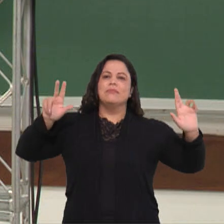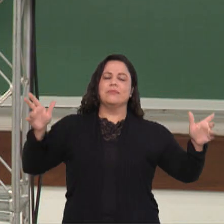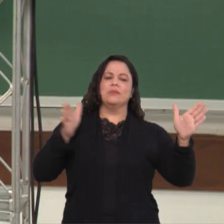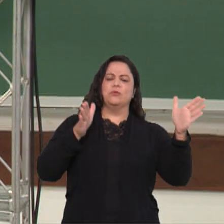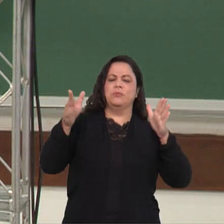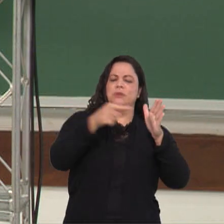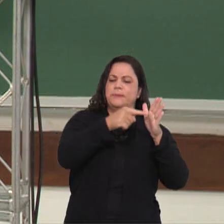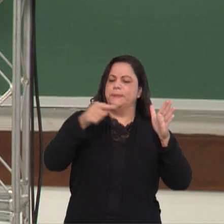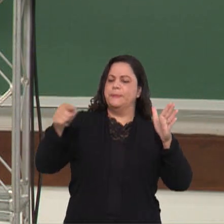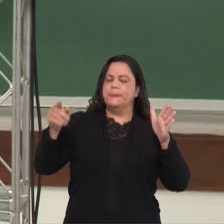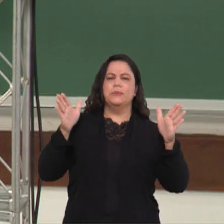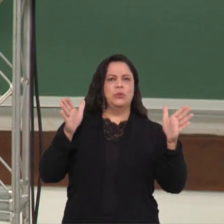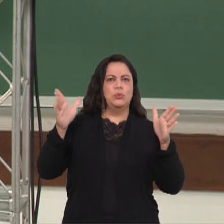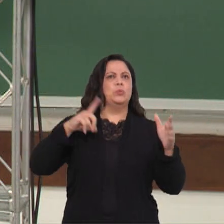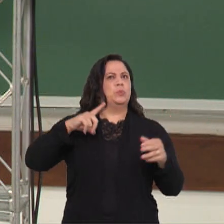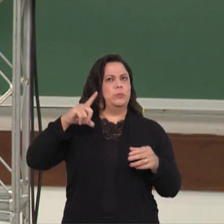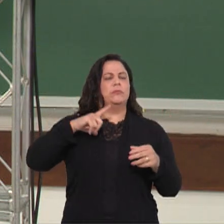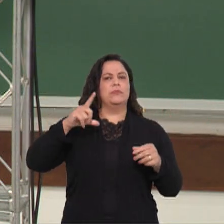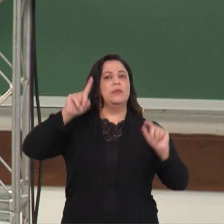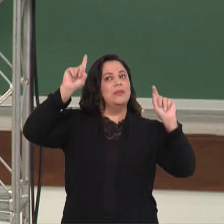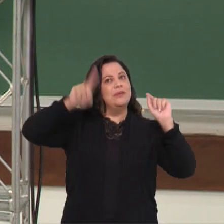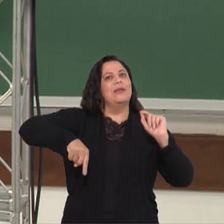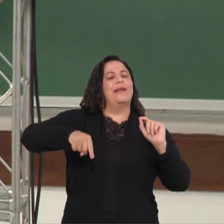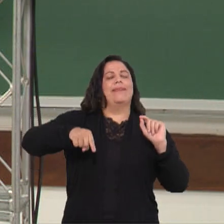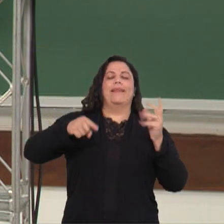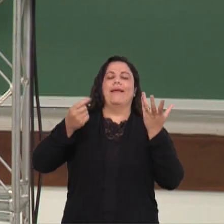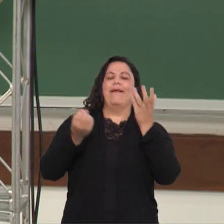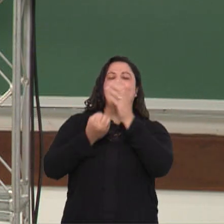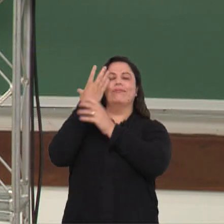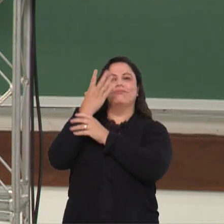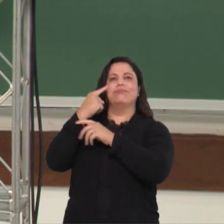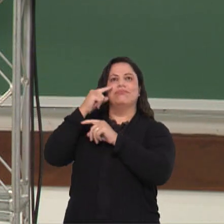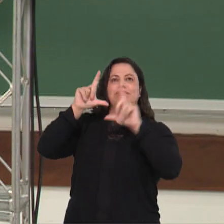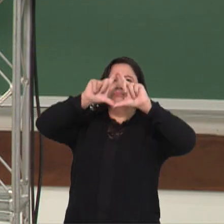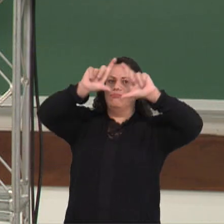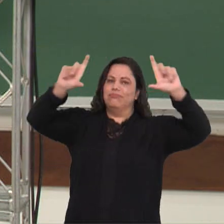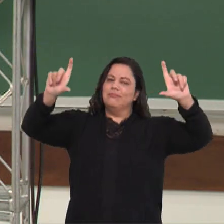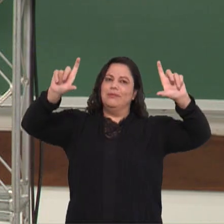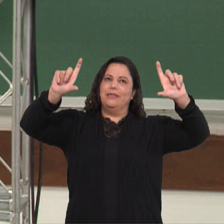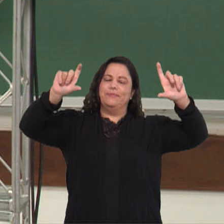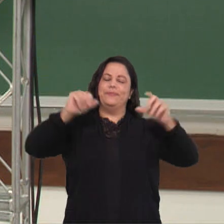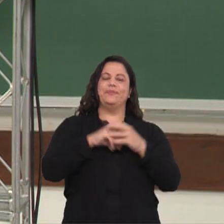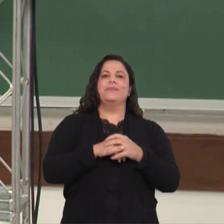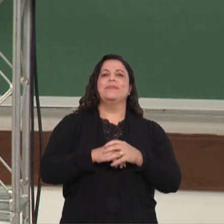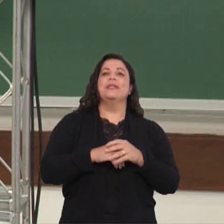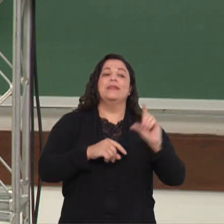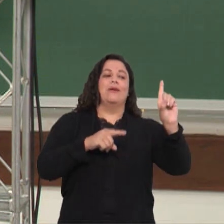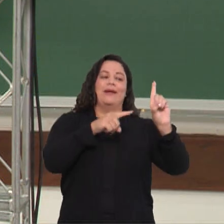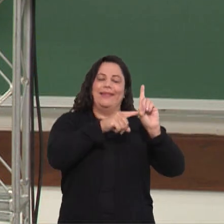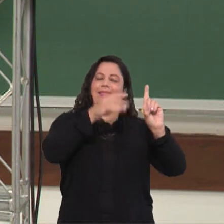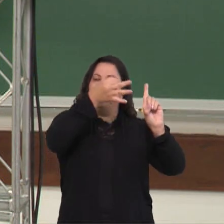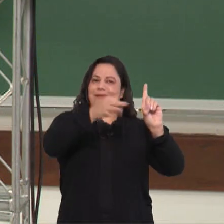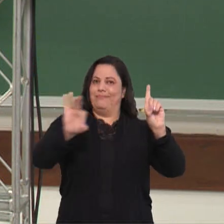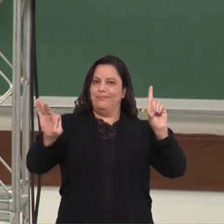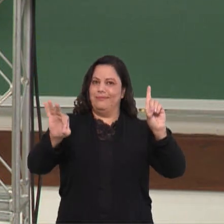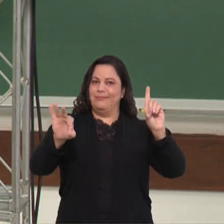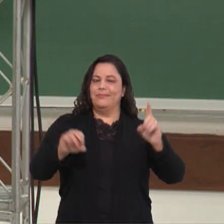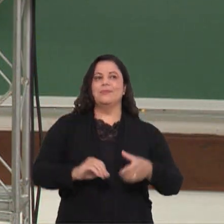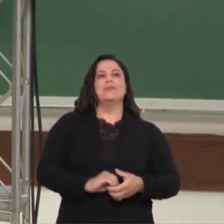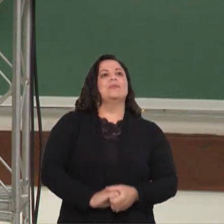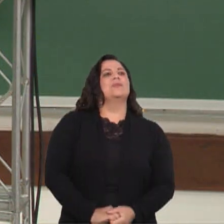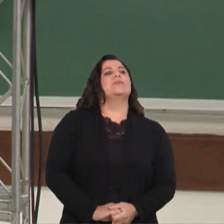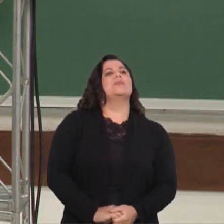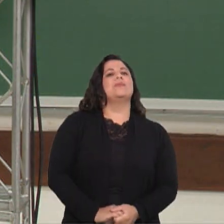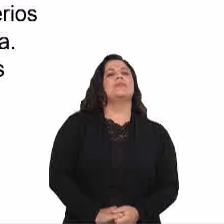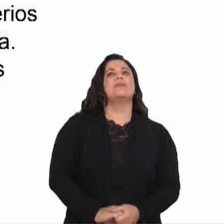helenismo. E isso está ali explicitado no enunciado. Então a alternativa correta, a letra D, o helenismo, tá? Pessoas, olha só, vamos para a